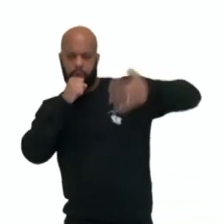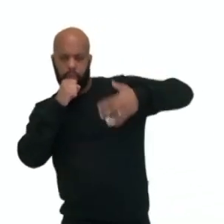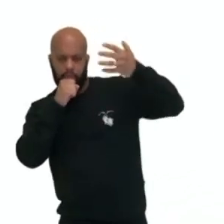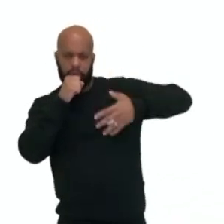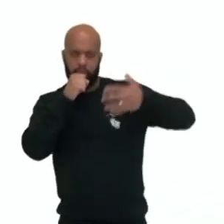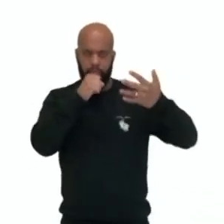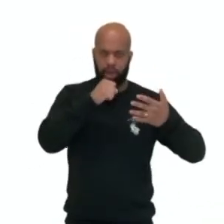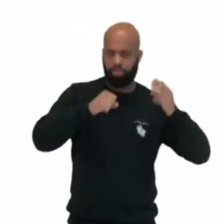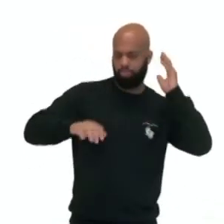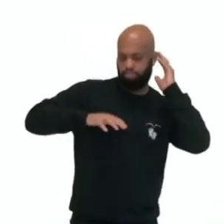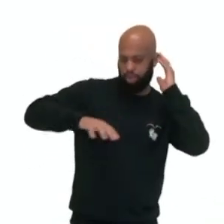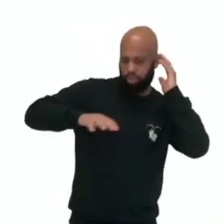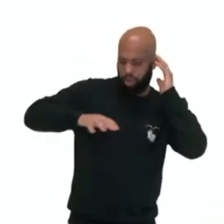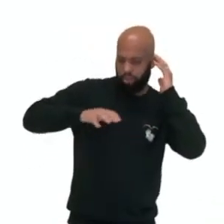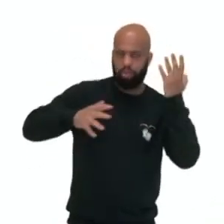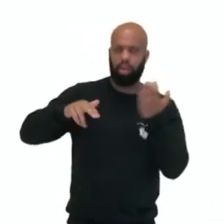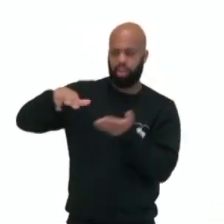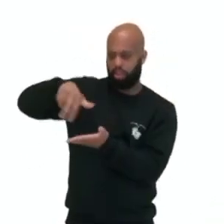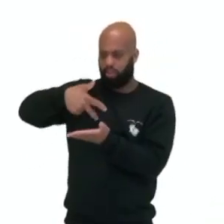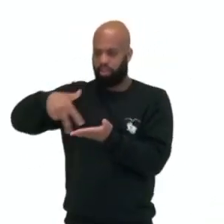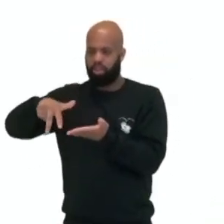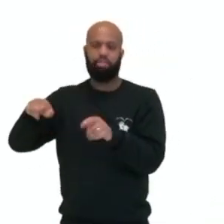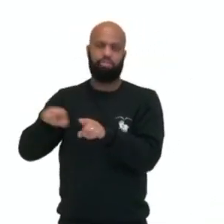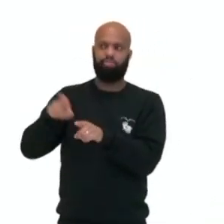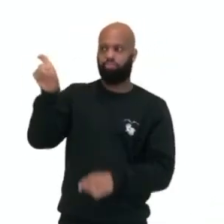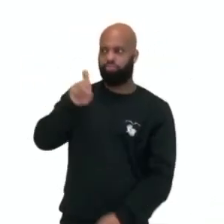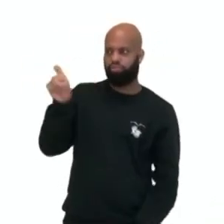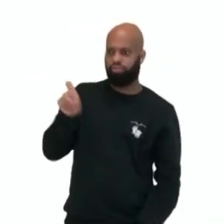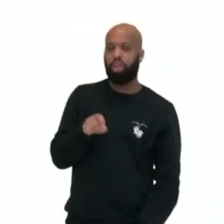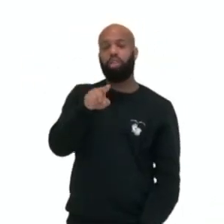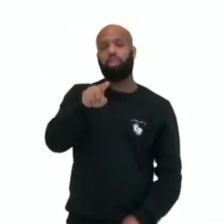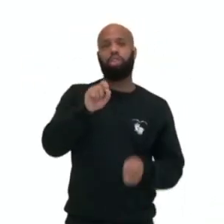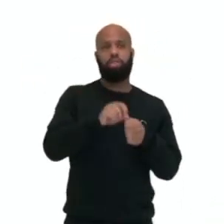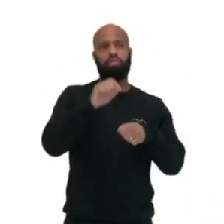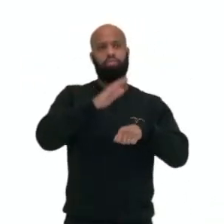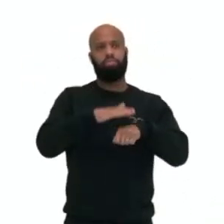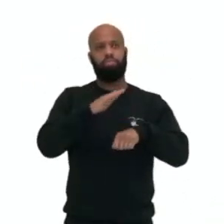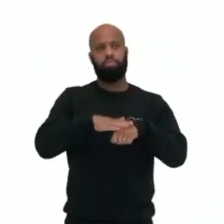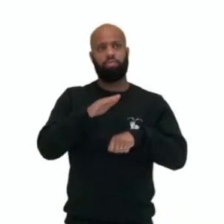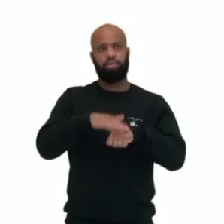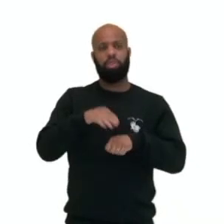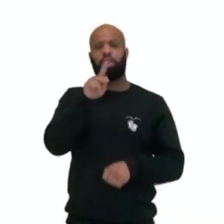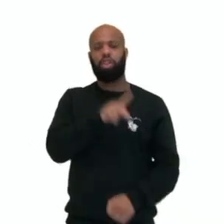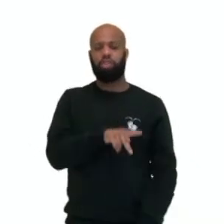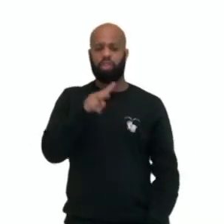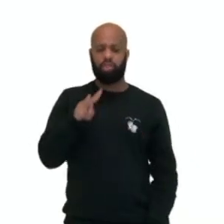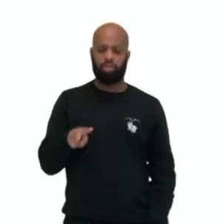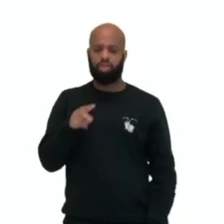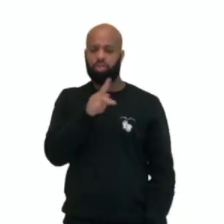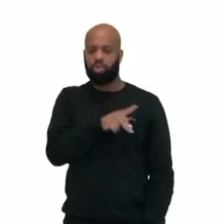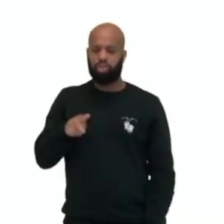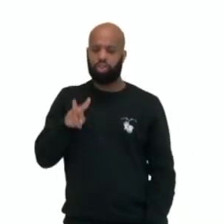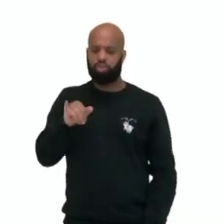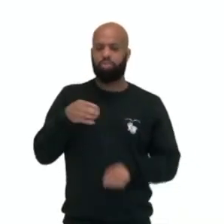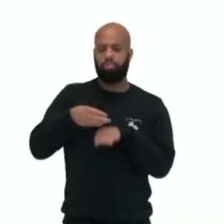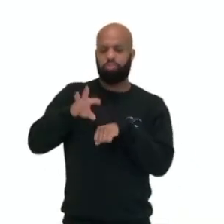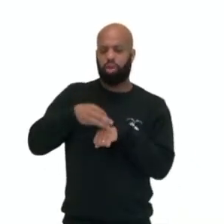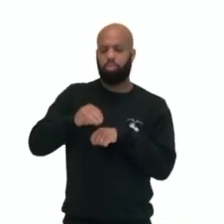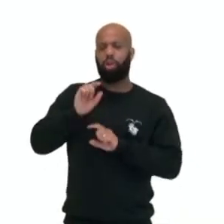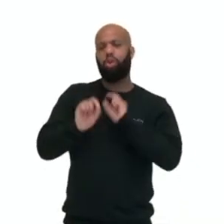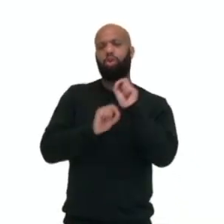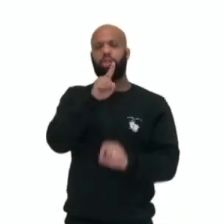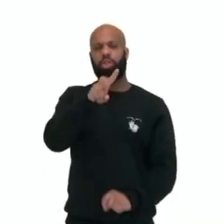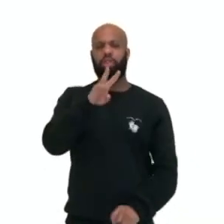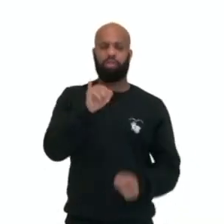grafite, e a partir das orientações aí de seu professor, faça uma produção. O professor vai te orientar que tipo de produção